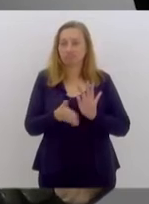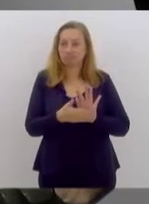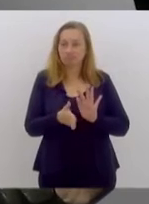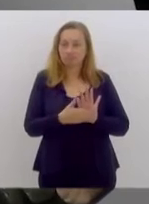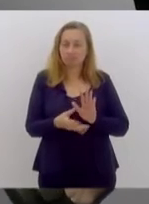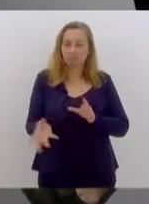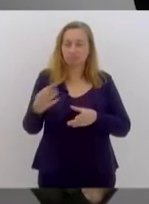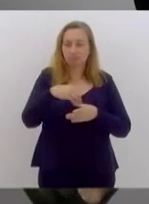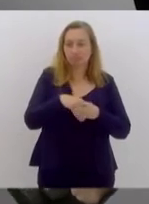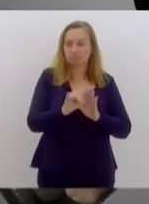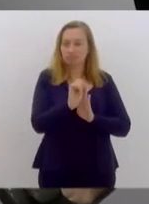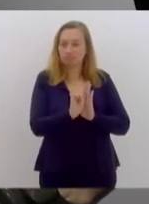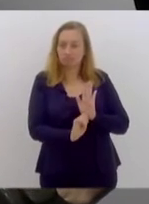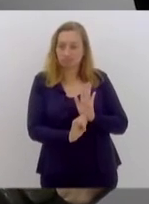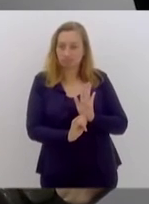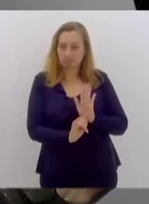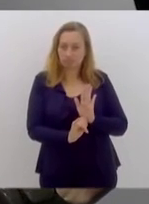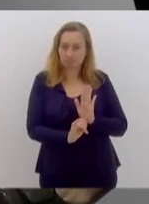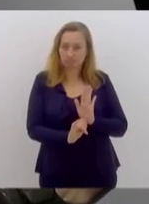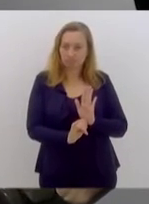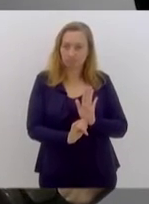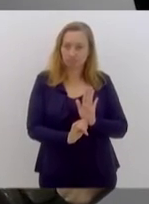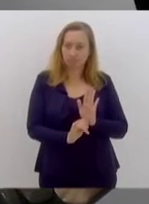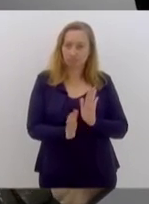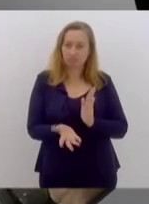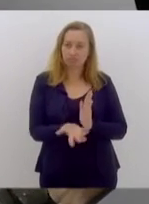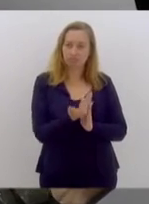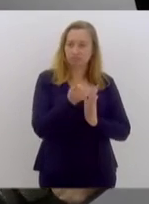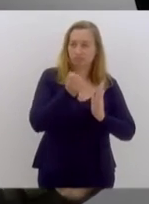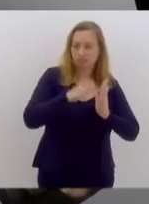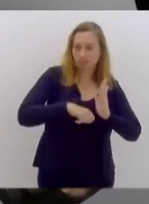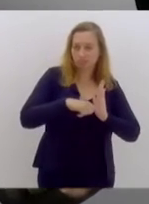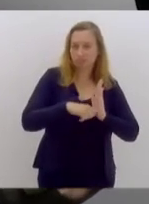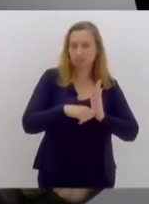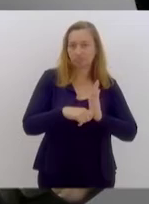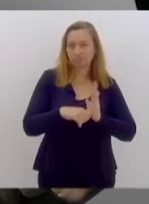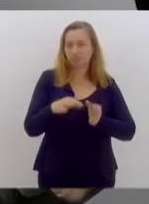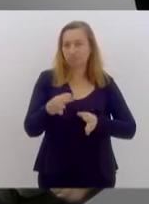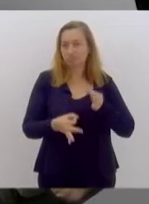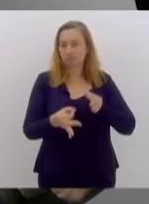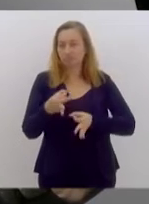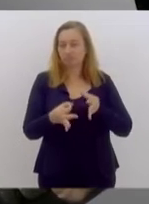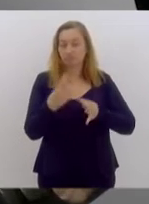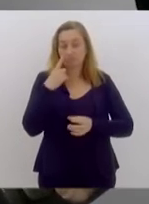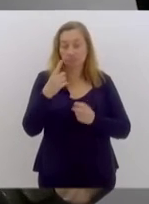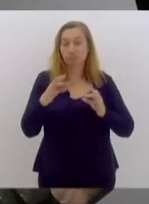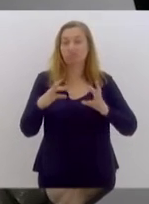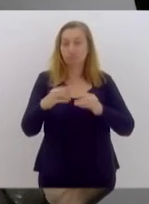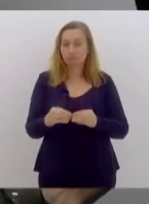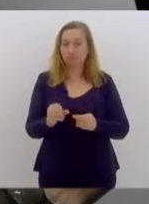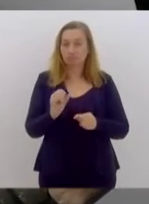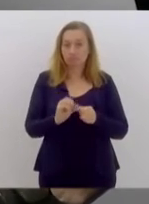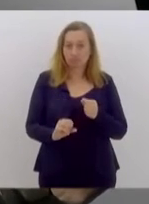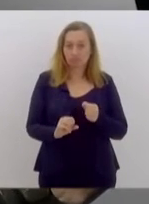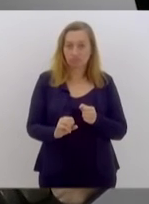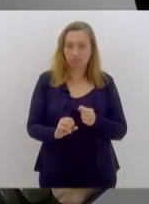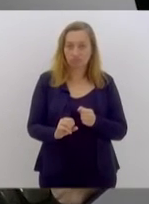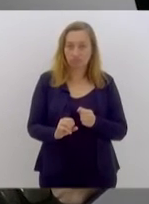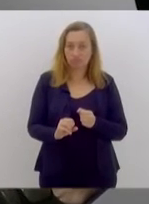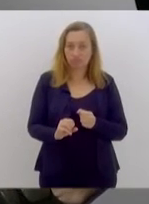e tá no relatório que o tributário de contas audit tudo aquilo que foi concedido de